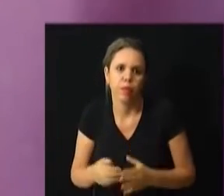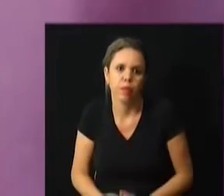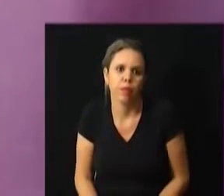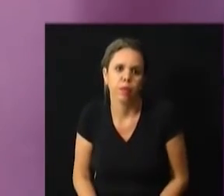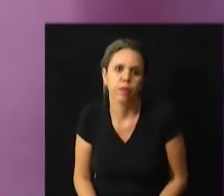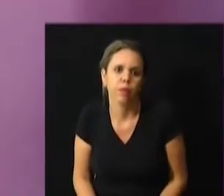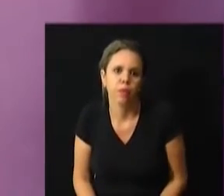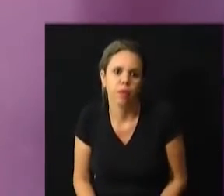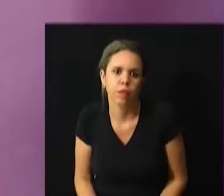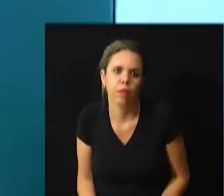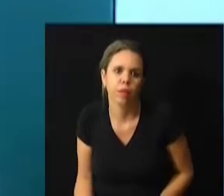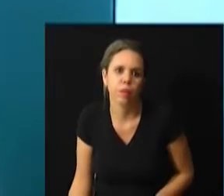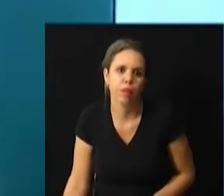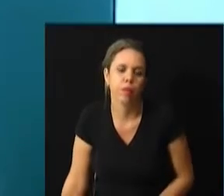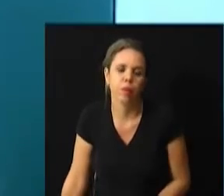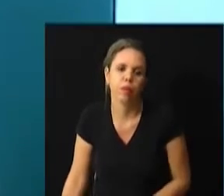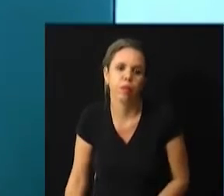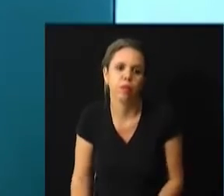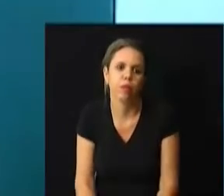em casa?